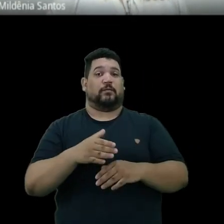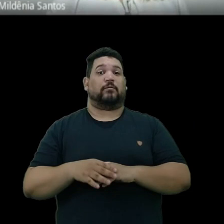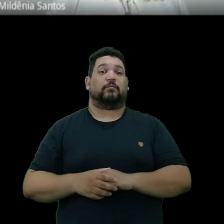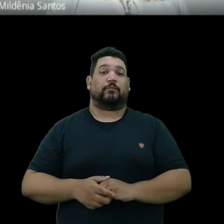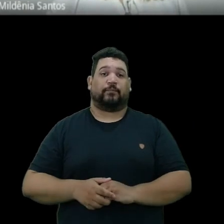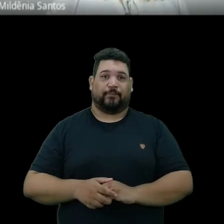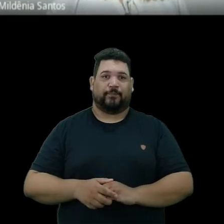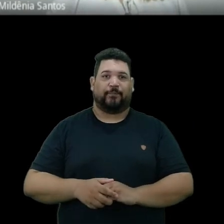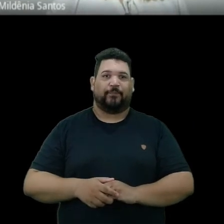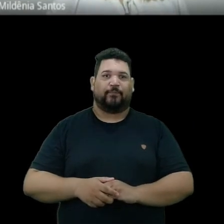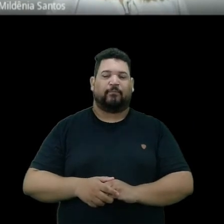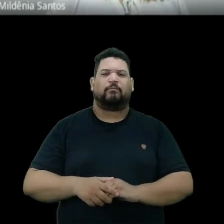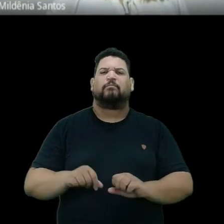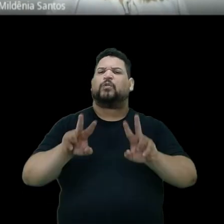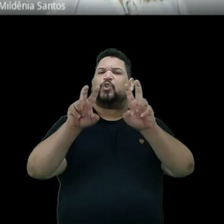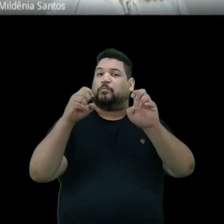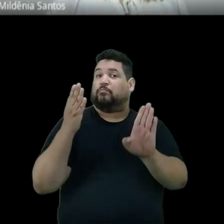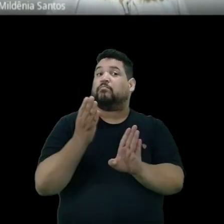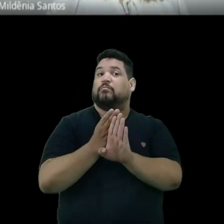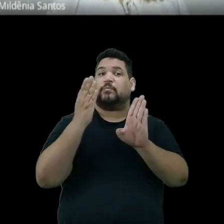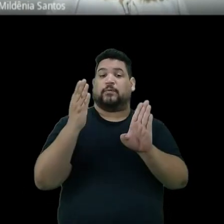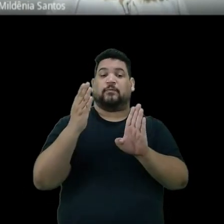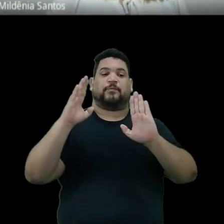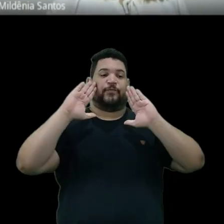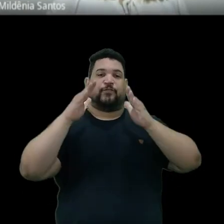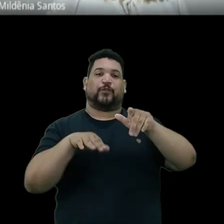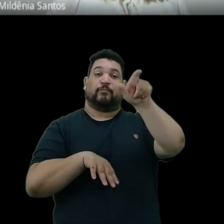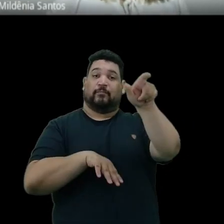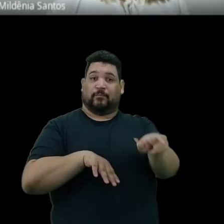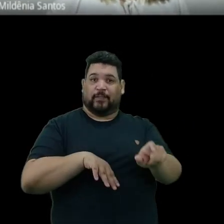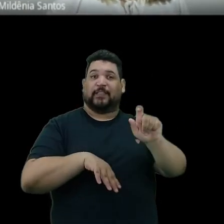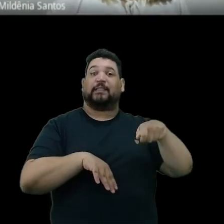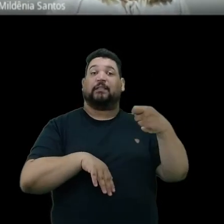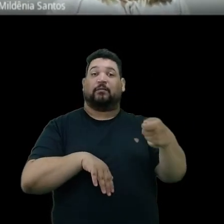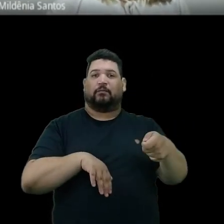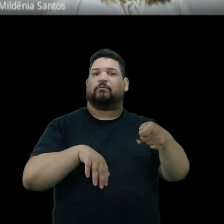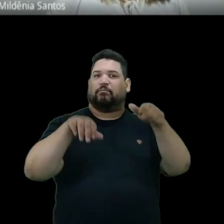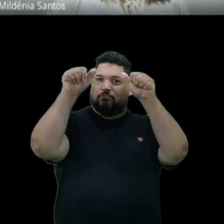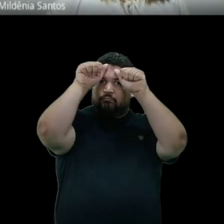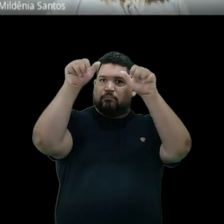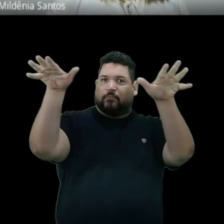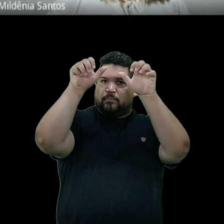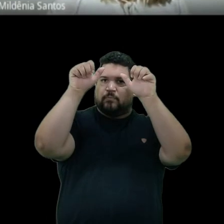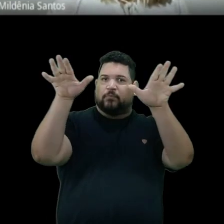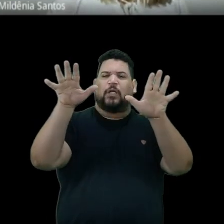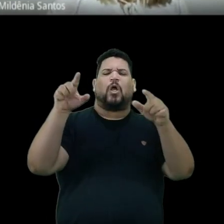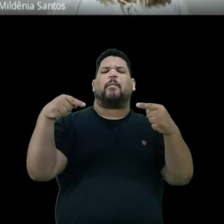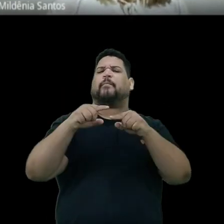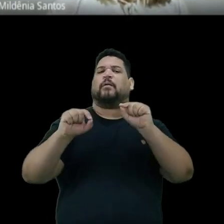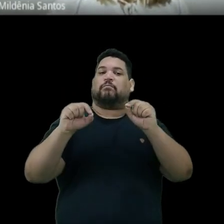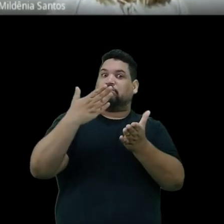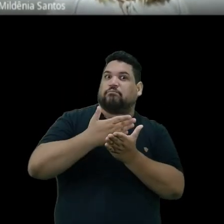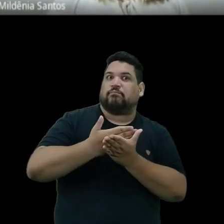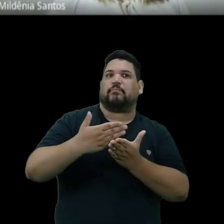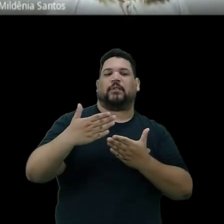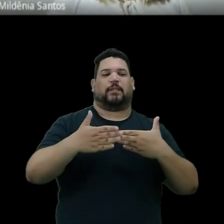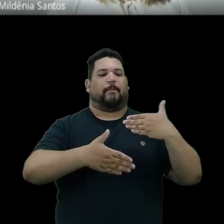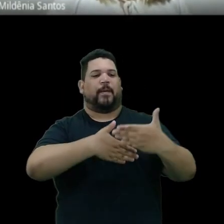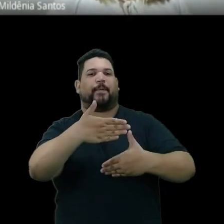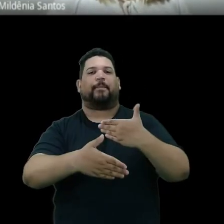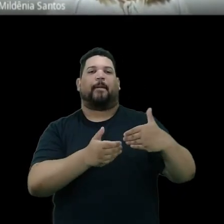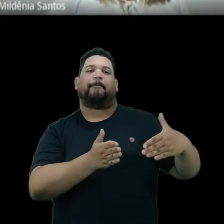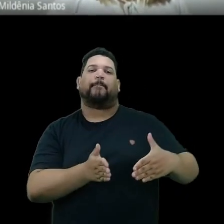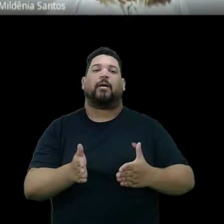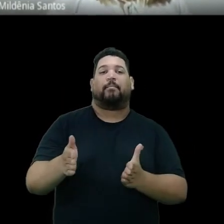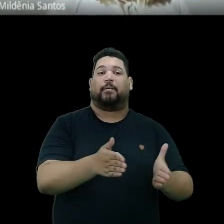O diagnóstico da pessoa com TEA é o pontapé inicial de uma jornada.